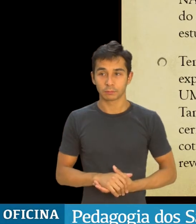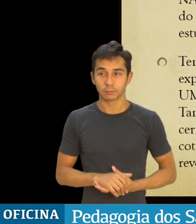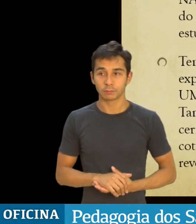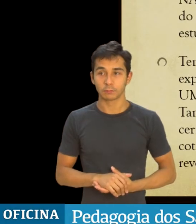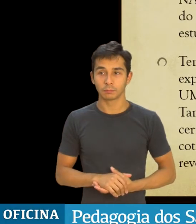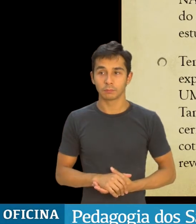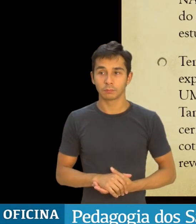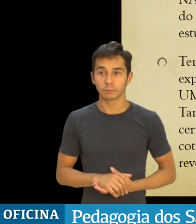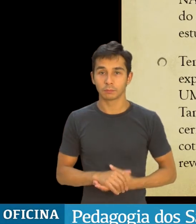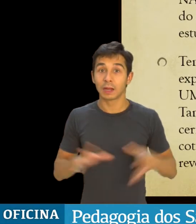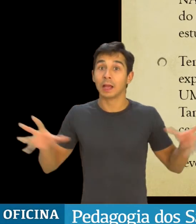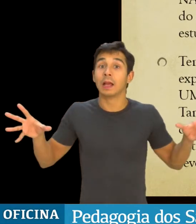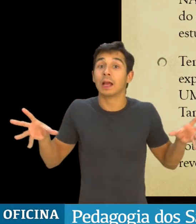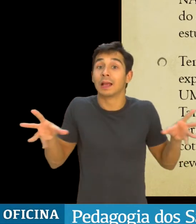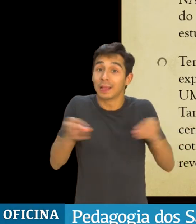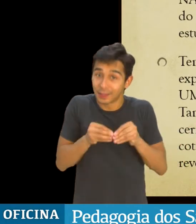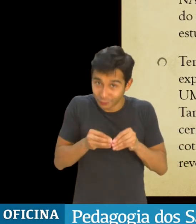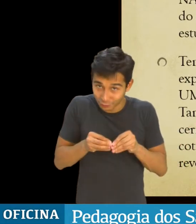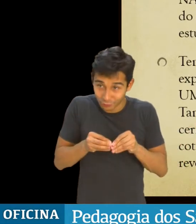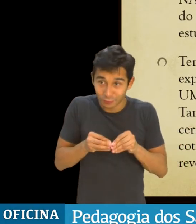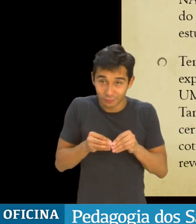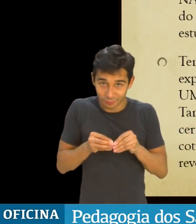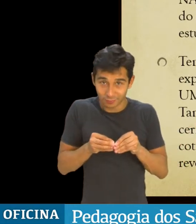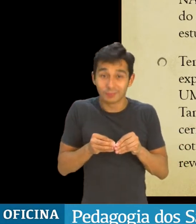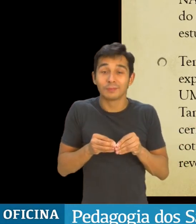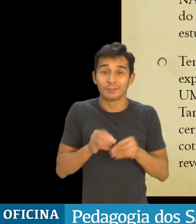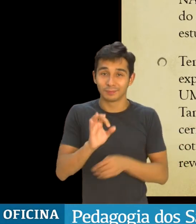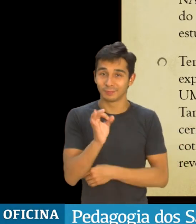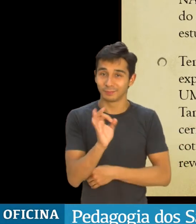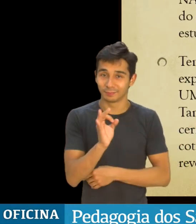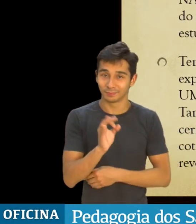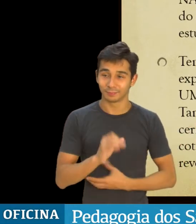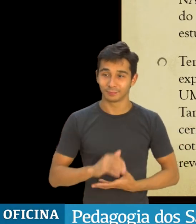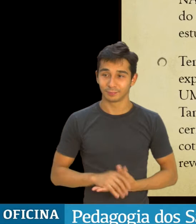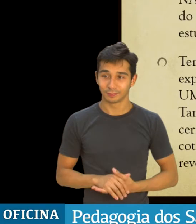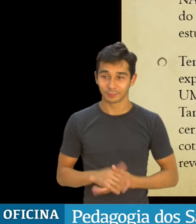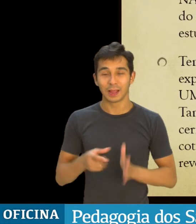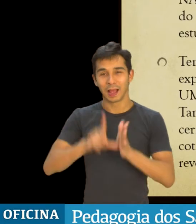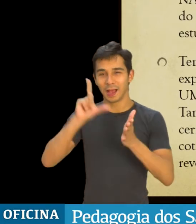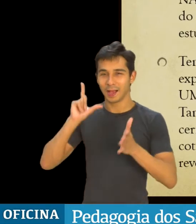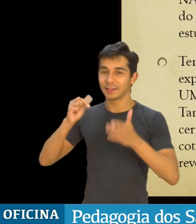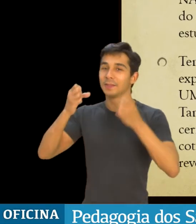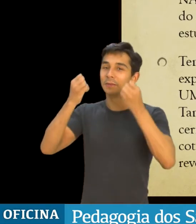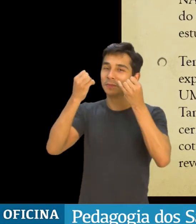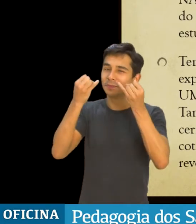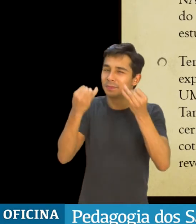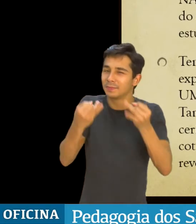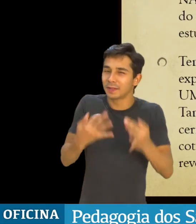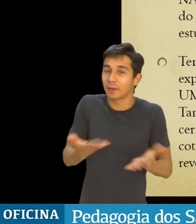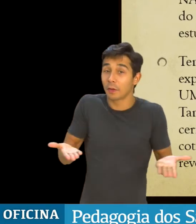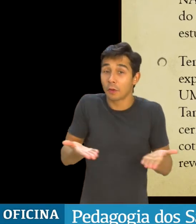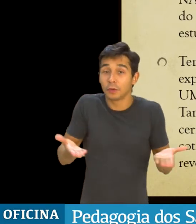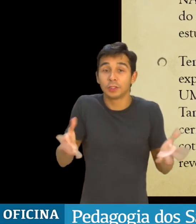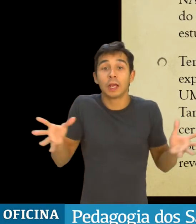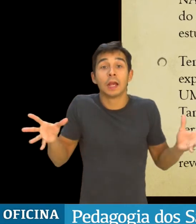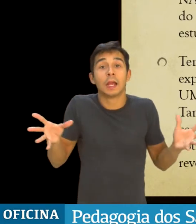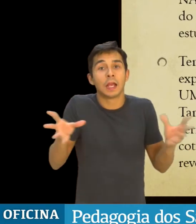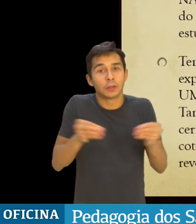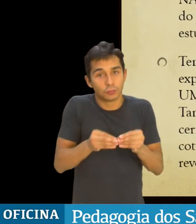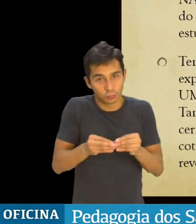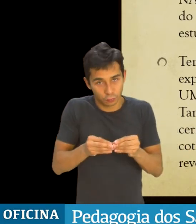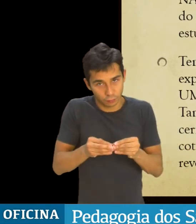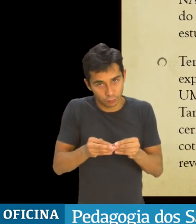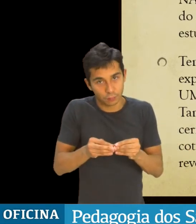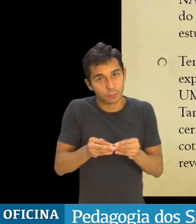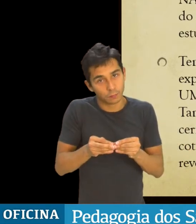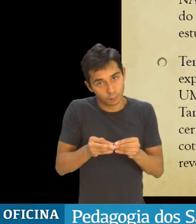nesse grande resumão, porque, como eu falei na introdução, isso é um resumo de algo que